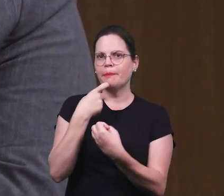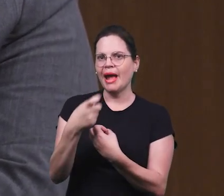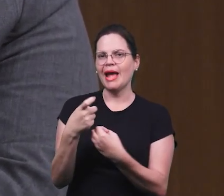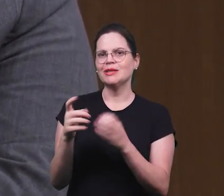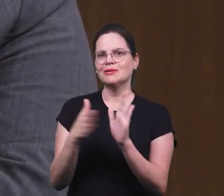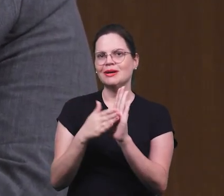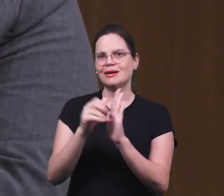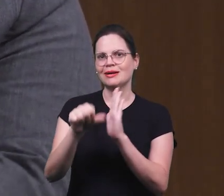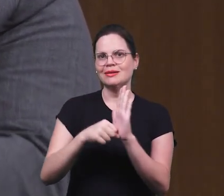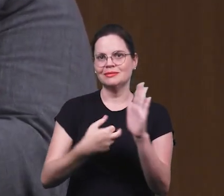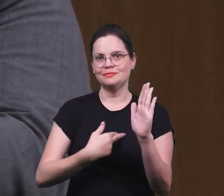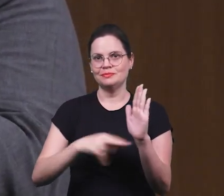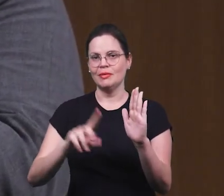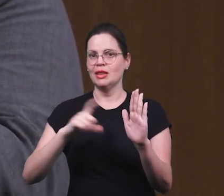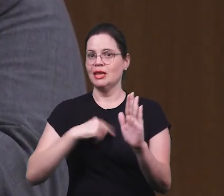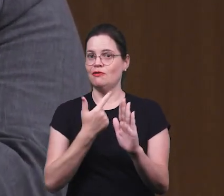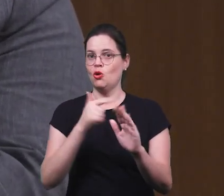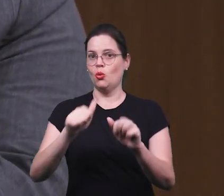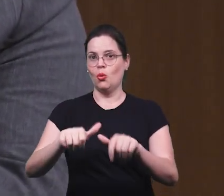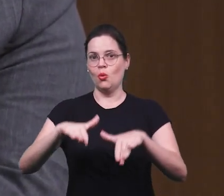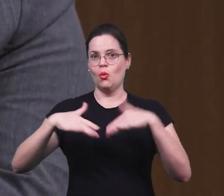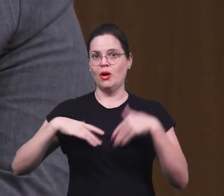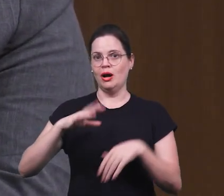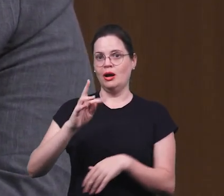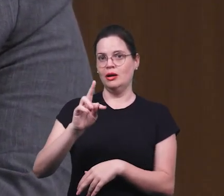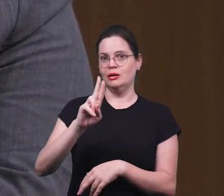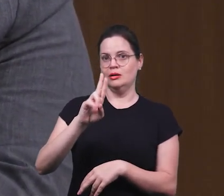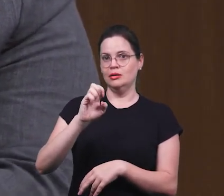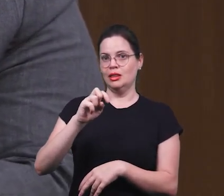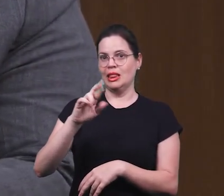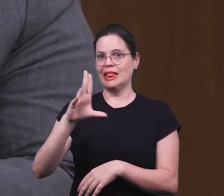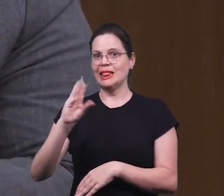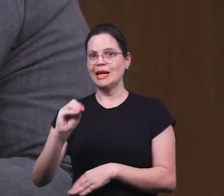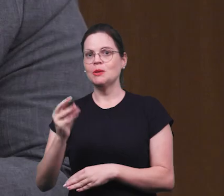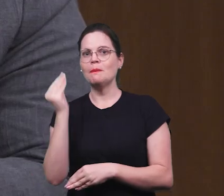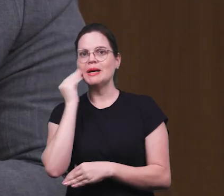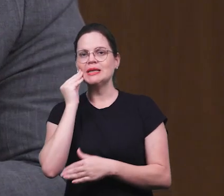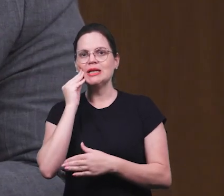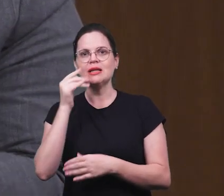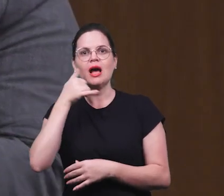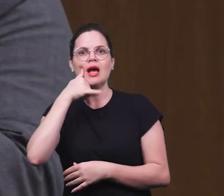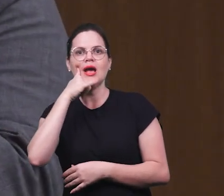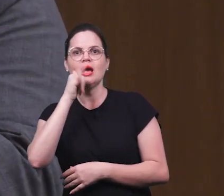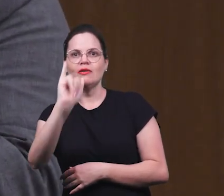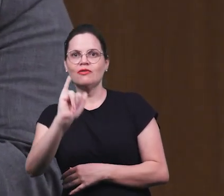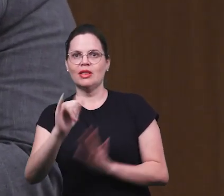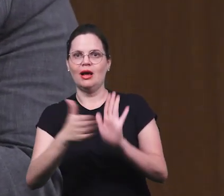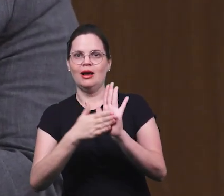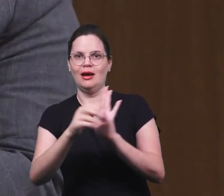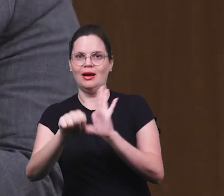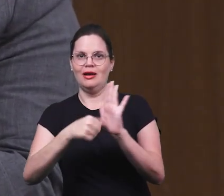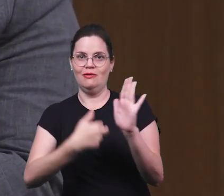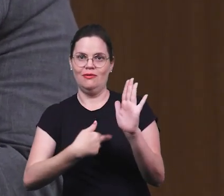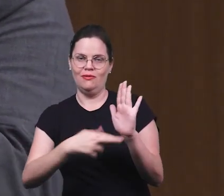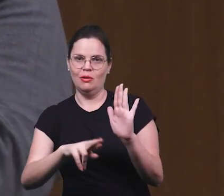Trento, que foi para combater, na verdade, a Reforma Protestante. Então, essas expressões concílio são agora